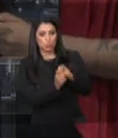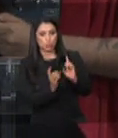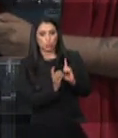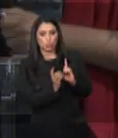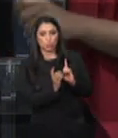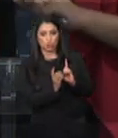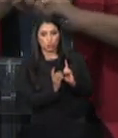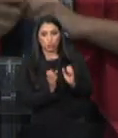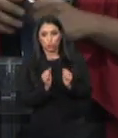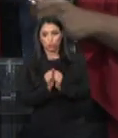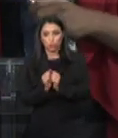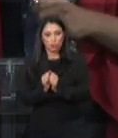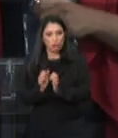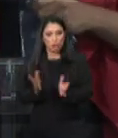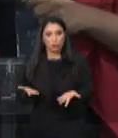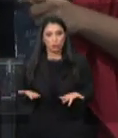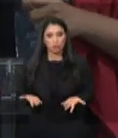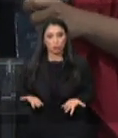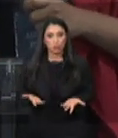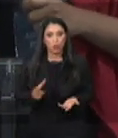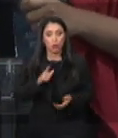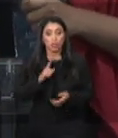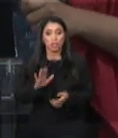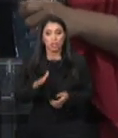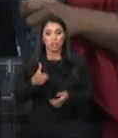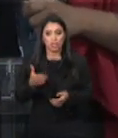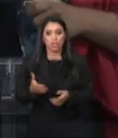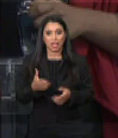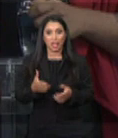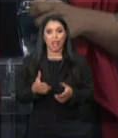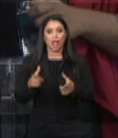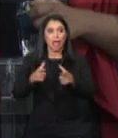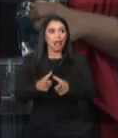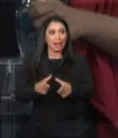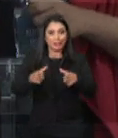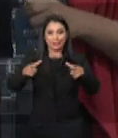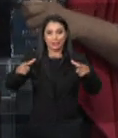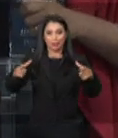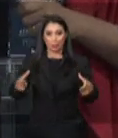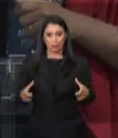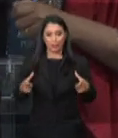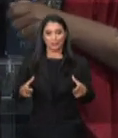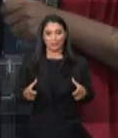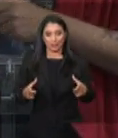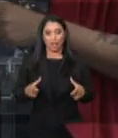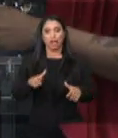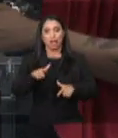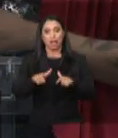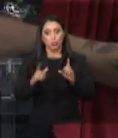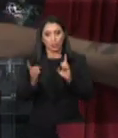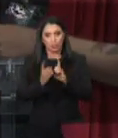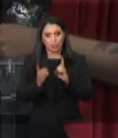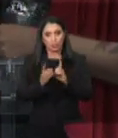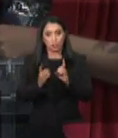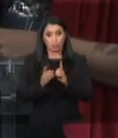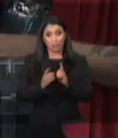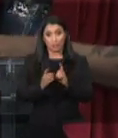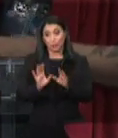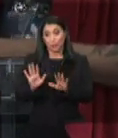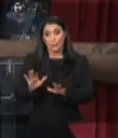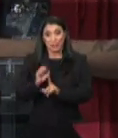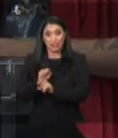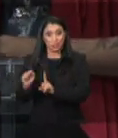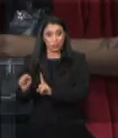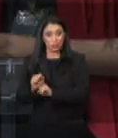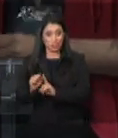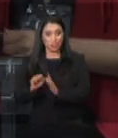hoje quanto mais a gente tenta expandir a rede de atendimento da população em situação de rua mas a gente sofre pressão da comunidade para